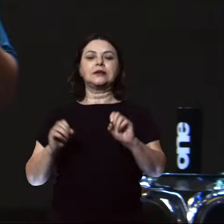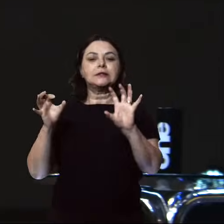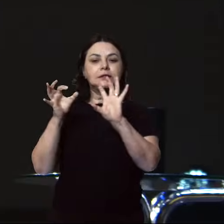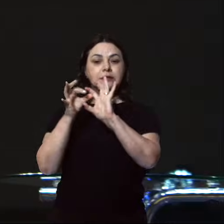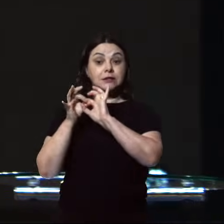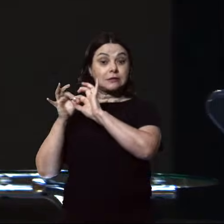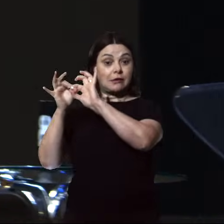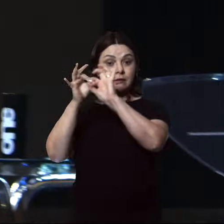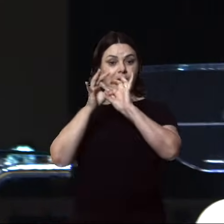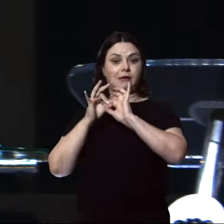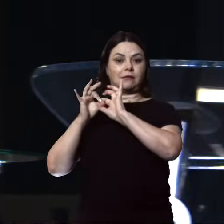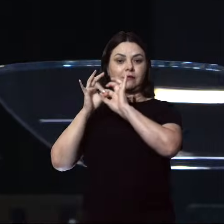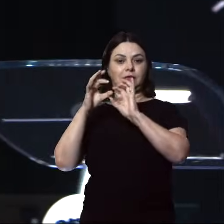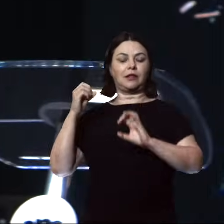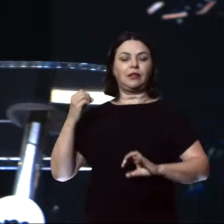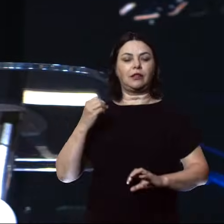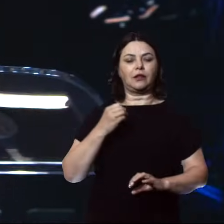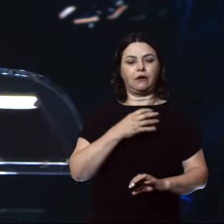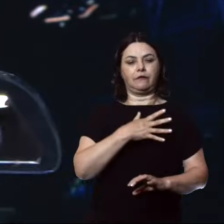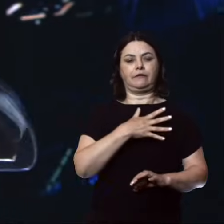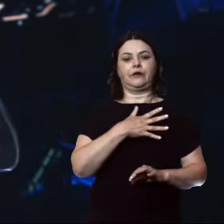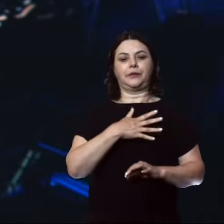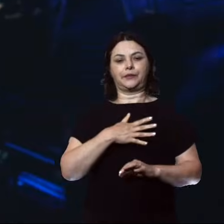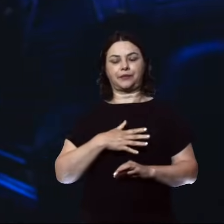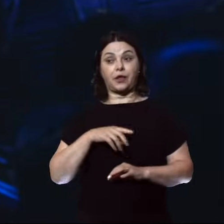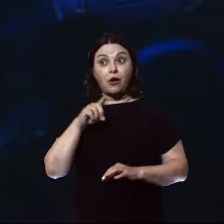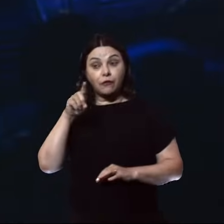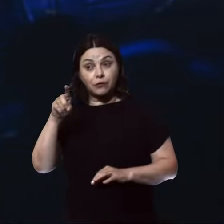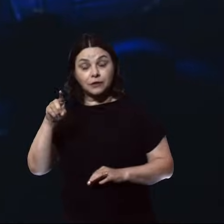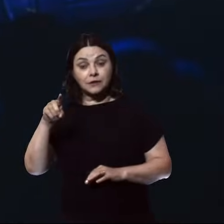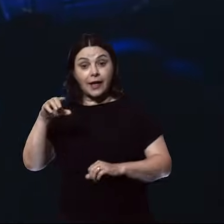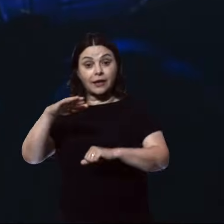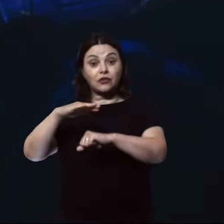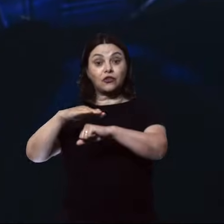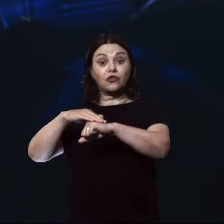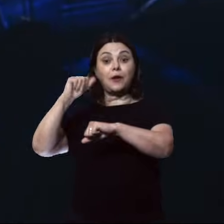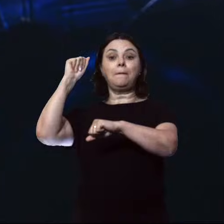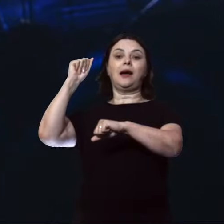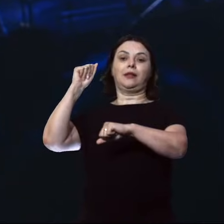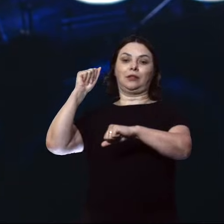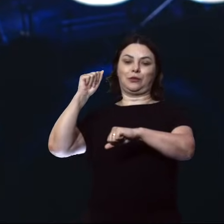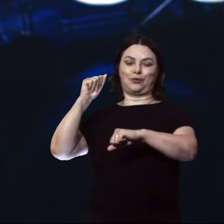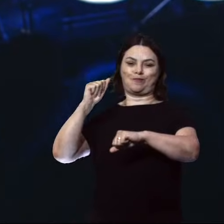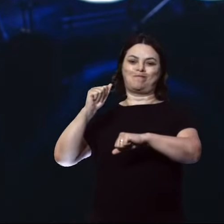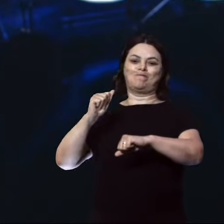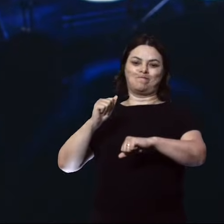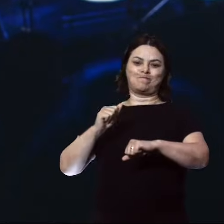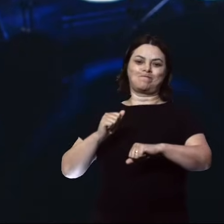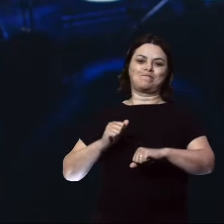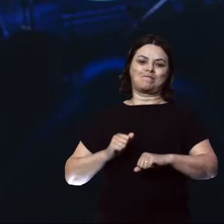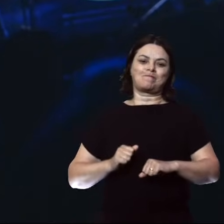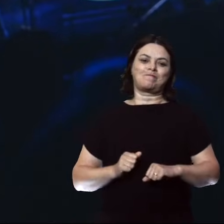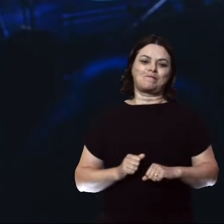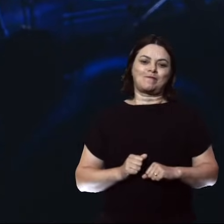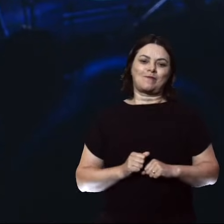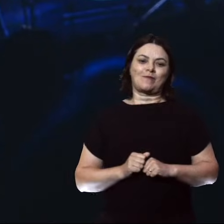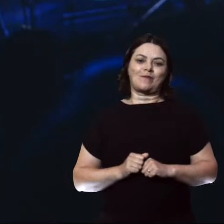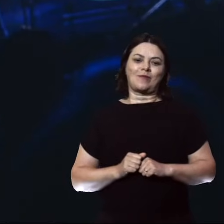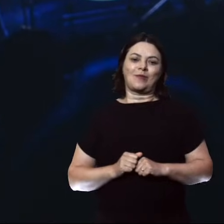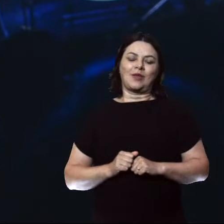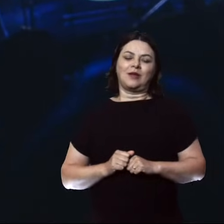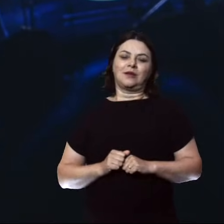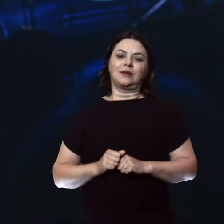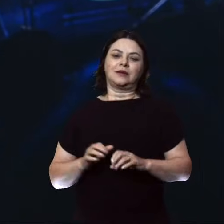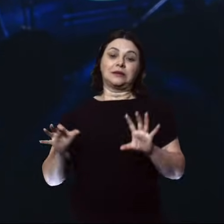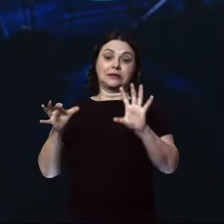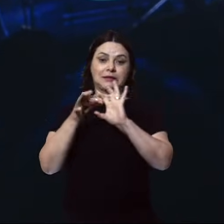pastor A, pastor B, fulano, ciclano. Você é chamado por Deus para ser sacerdote aonde você estiver da nova aliança. E por isso,